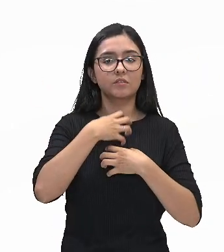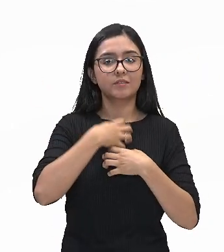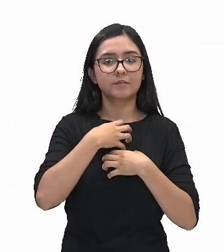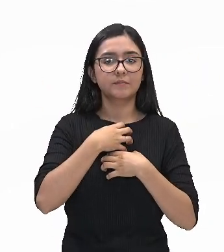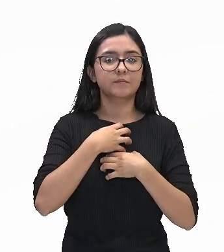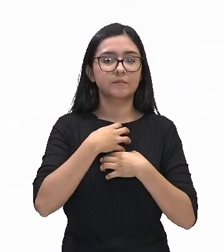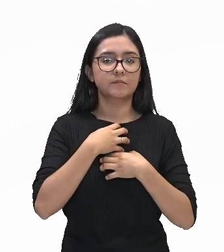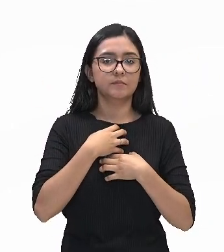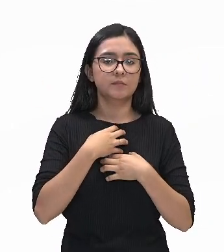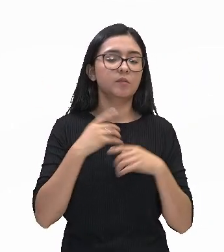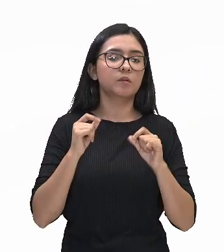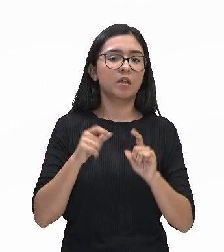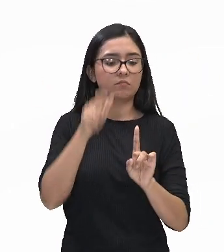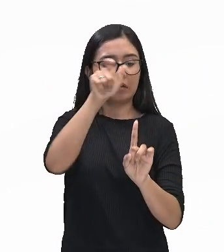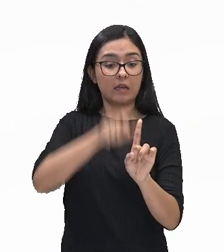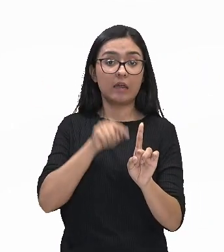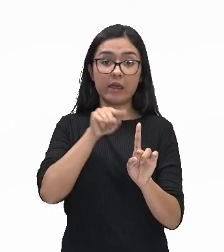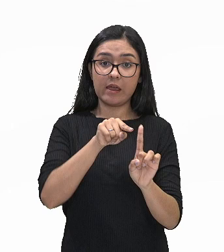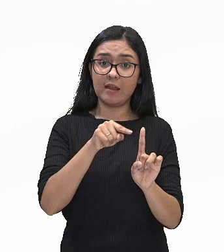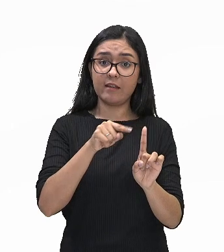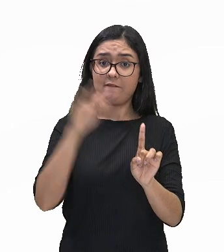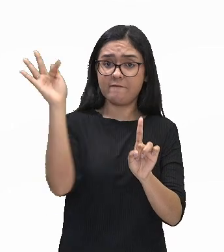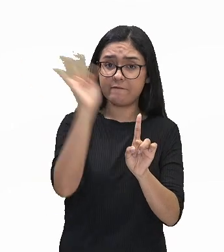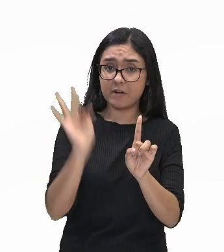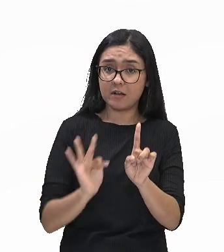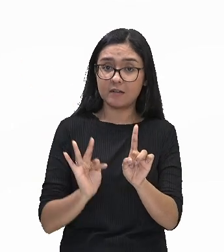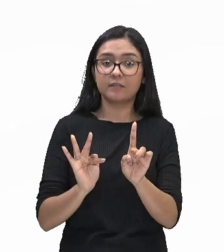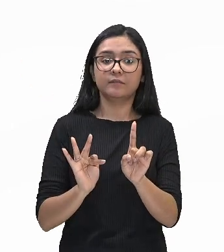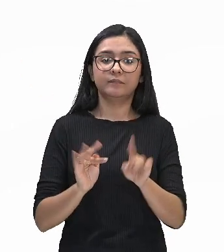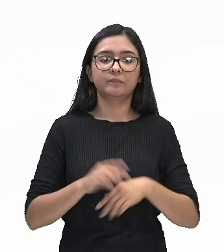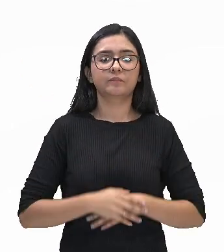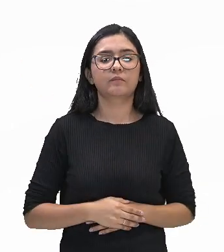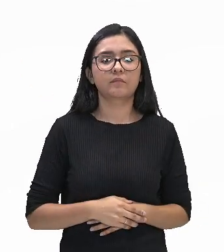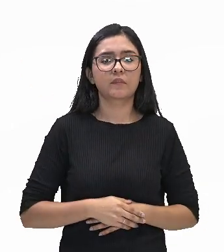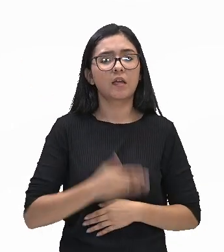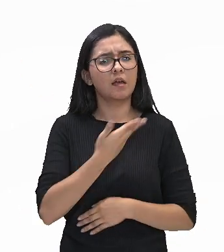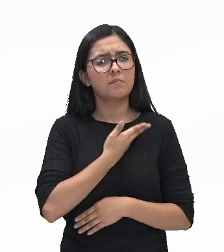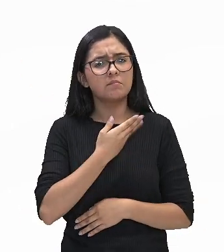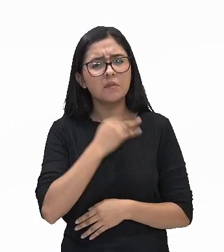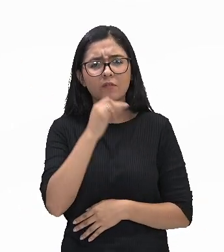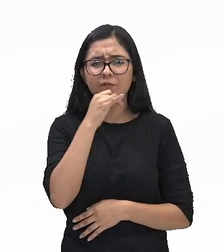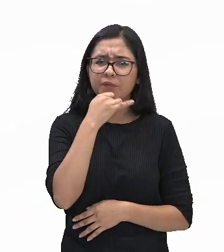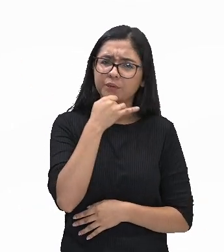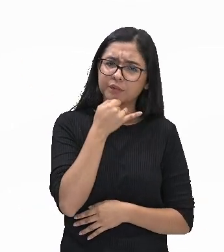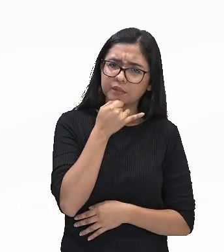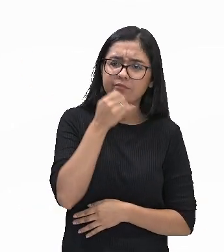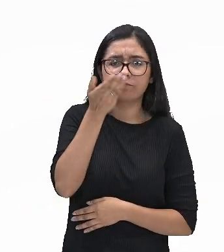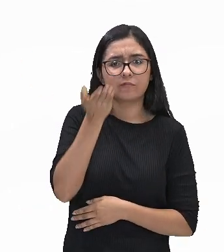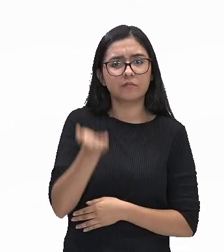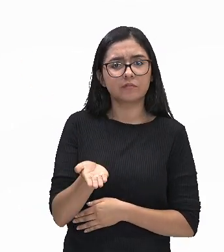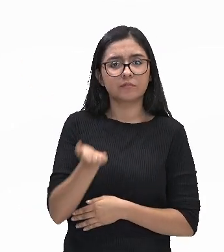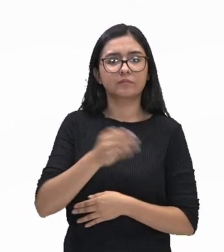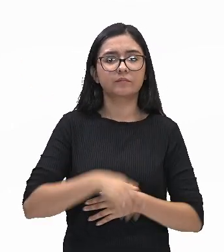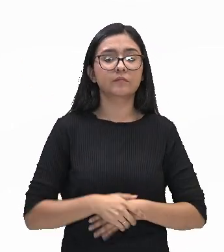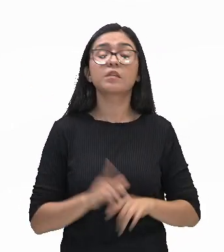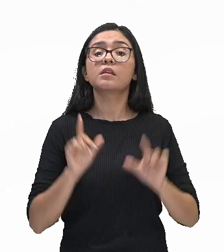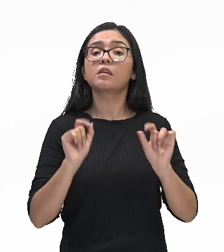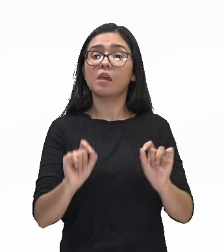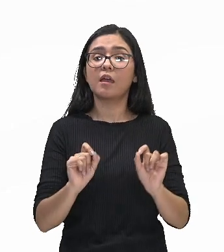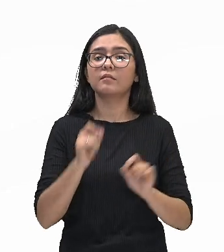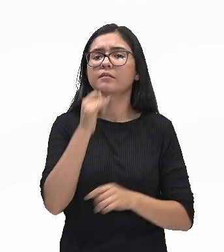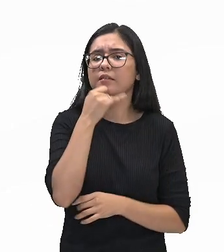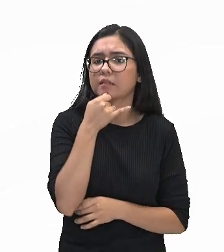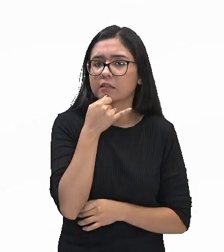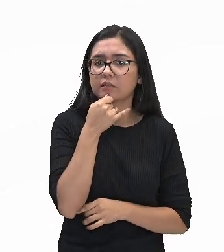em quem está falando. Amigo, fico triste por você. Então, quem está triste? Quem